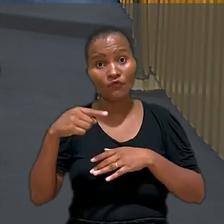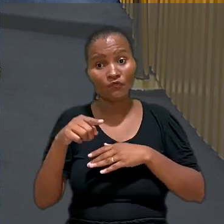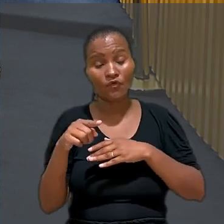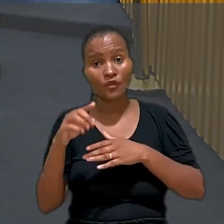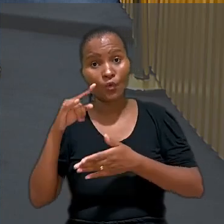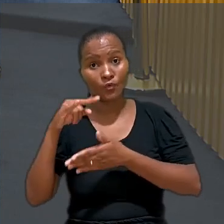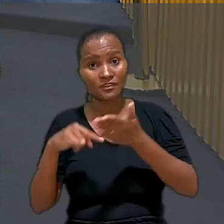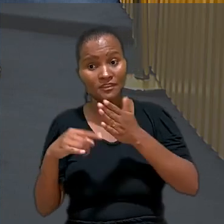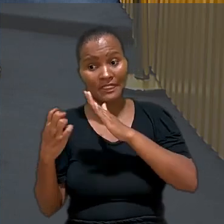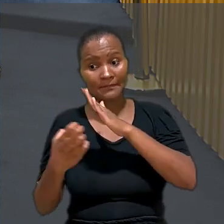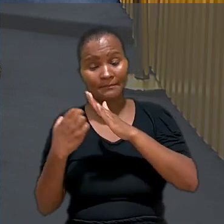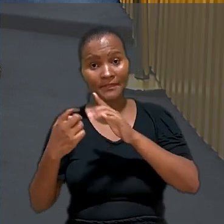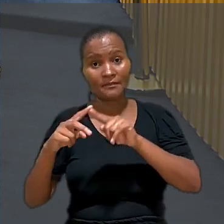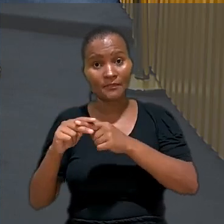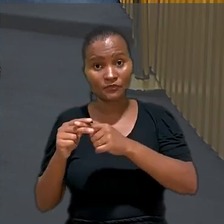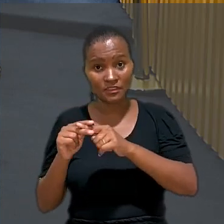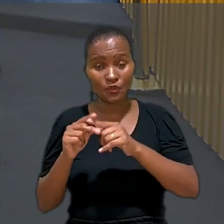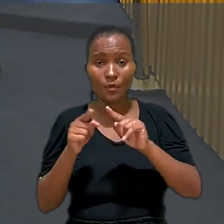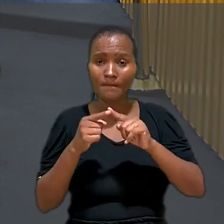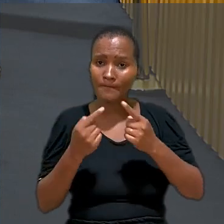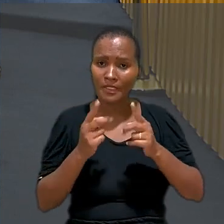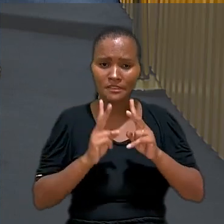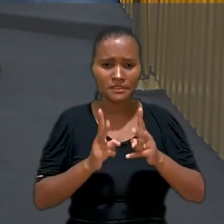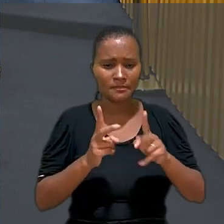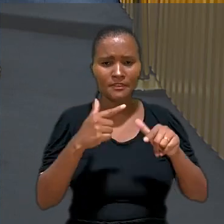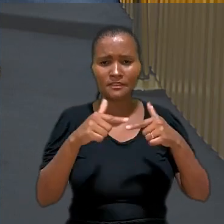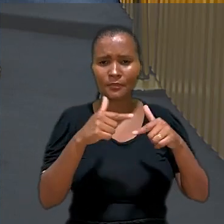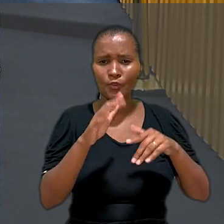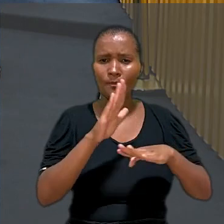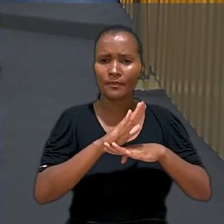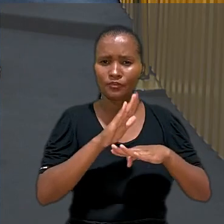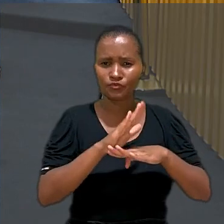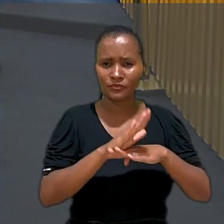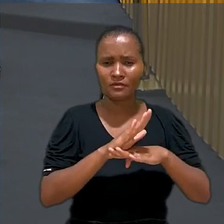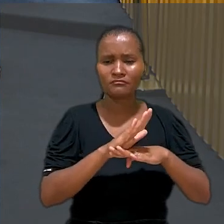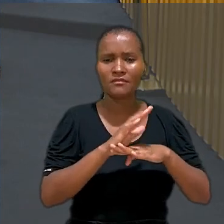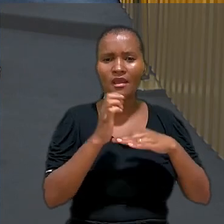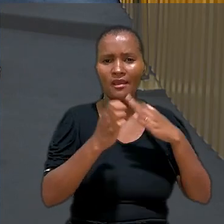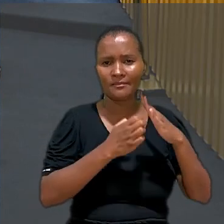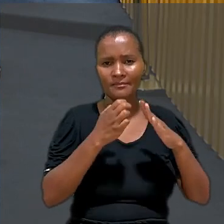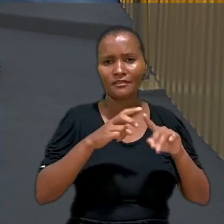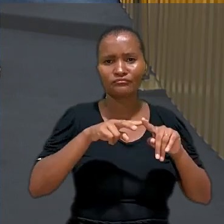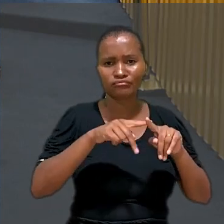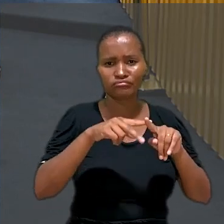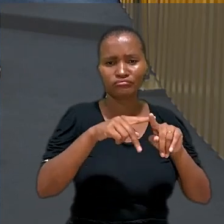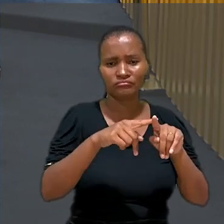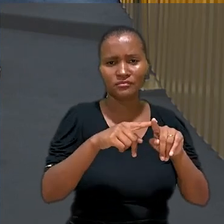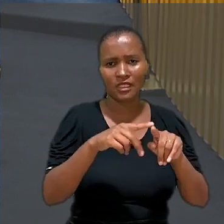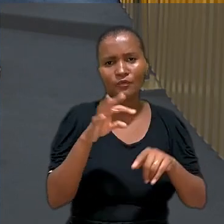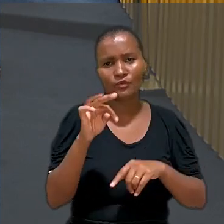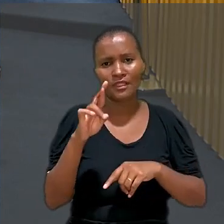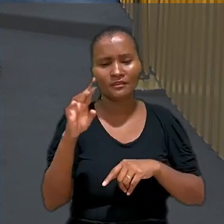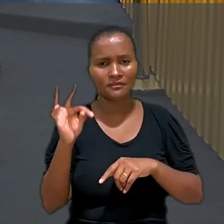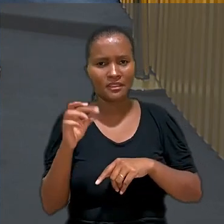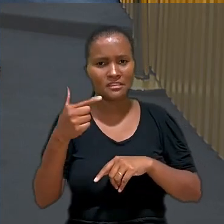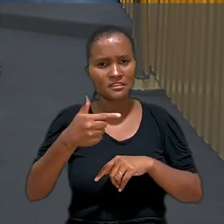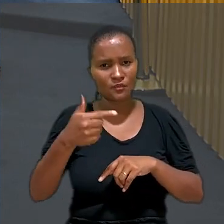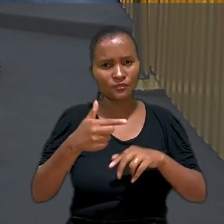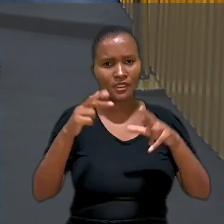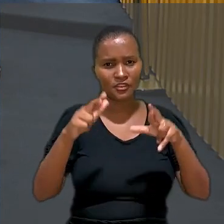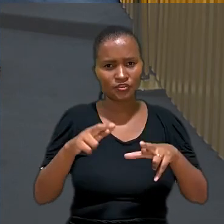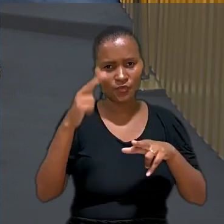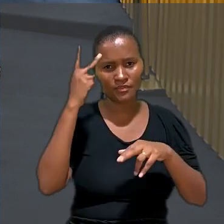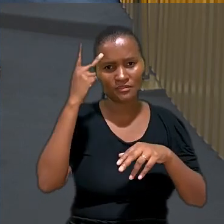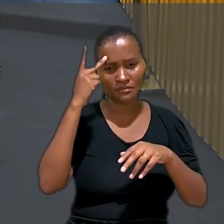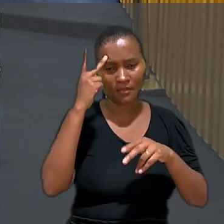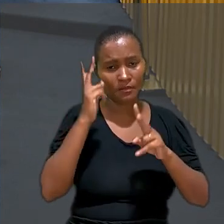contratado pela empresa de manutenção, sempre havia trabalhado em benefício da RAP. O Tribunal Regional do Trabalho da 2ª Região,